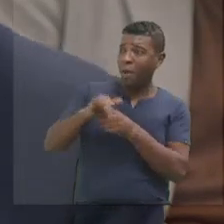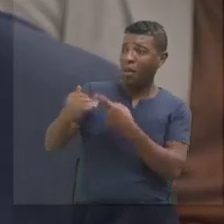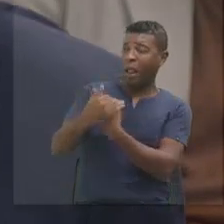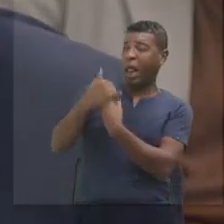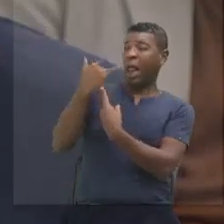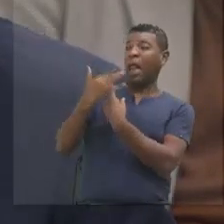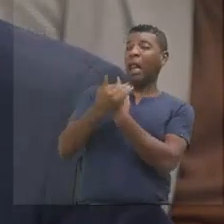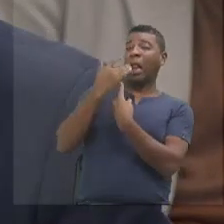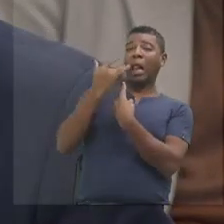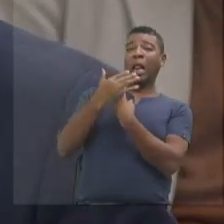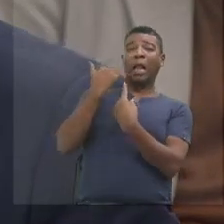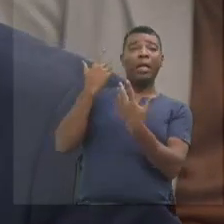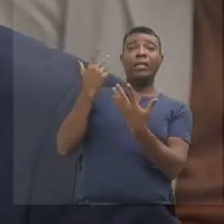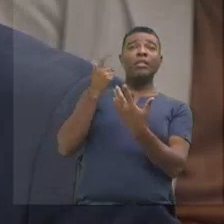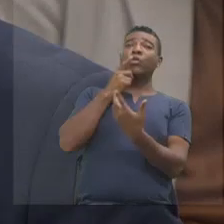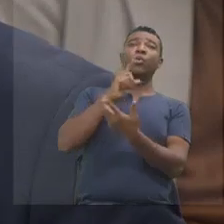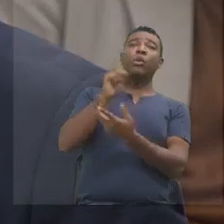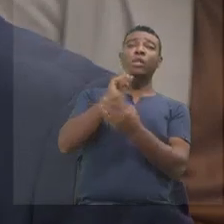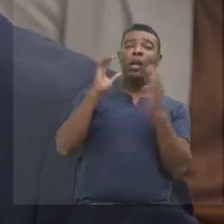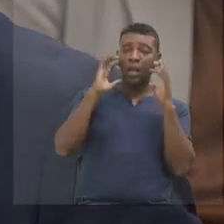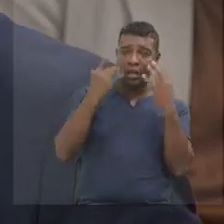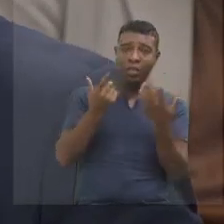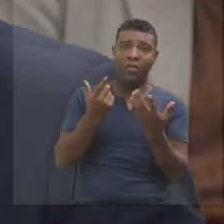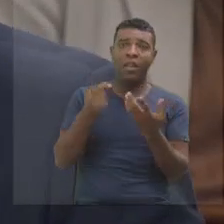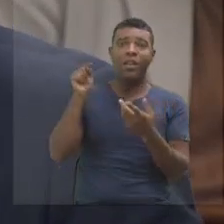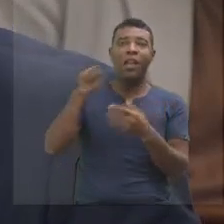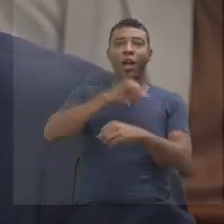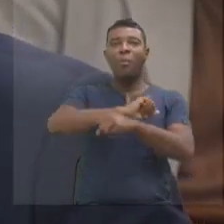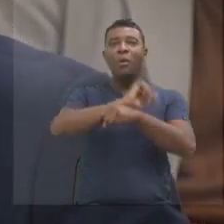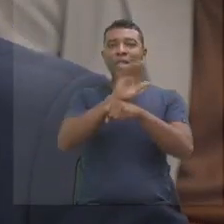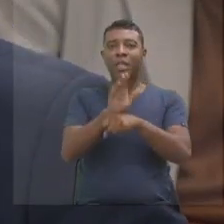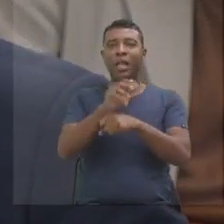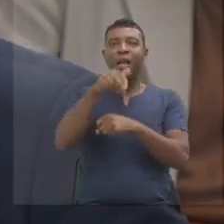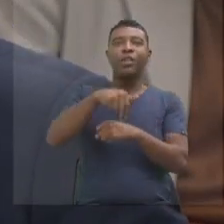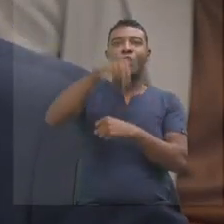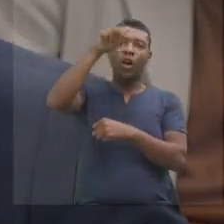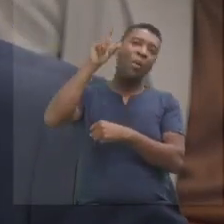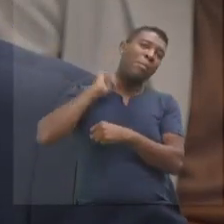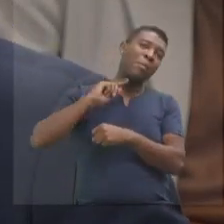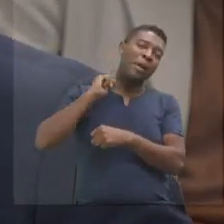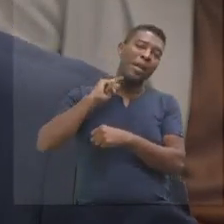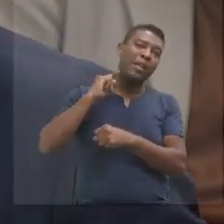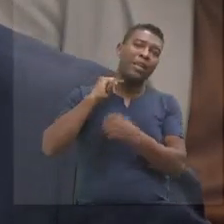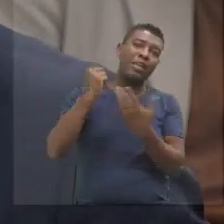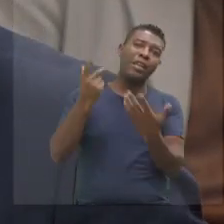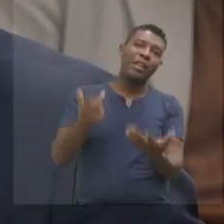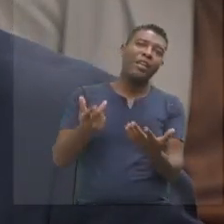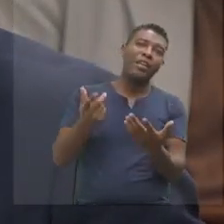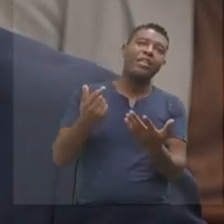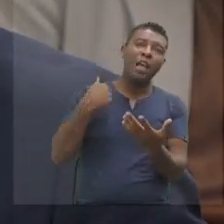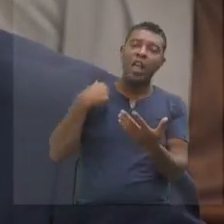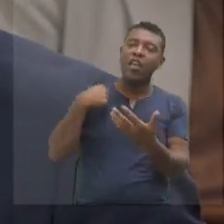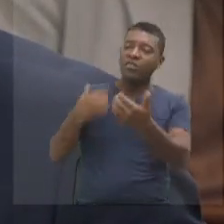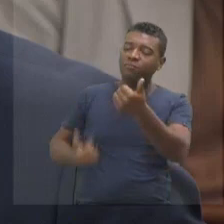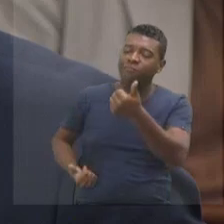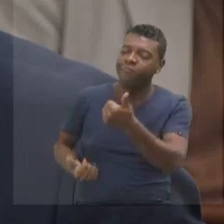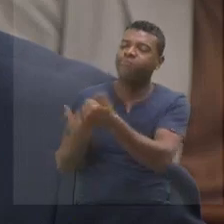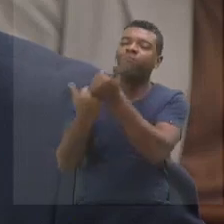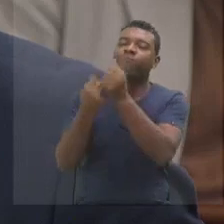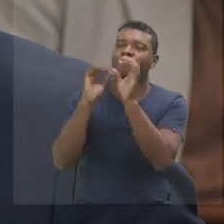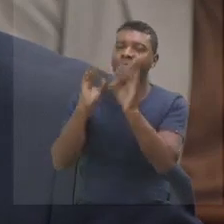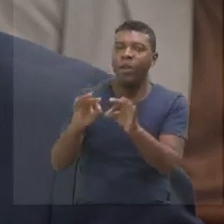dia a dia ali da região de Montes Claros norte de Minas e nós temos obviamente vai ter o meu apoio discutir